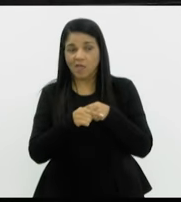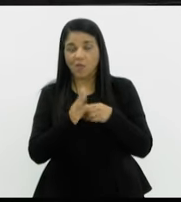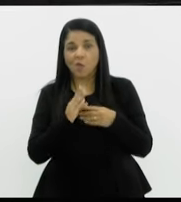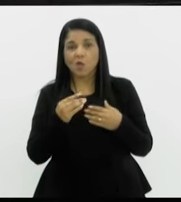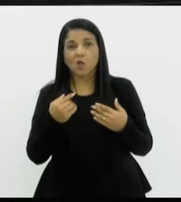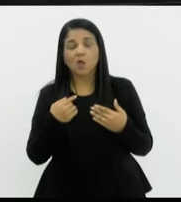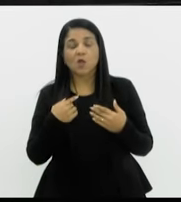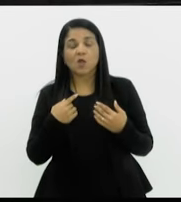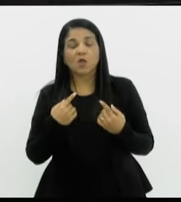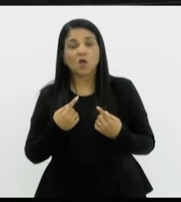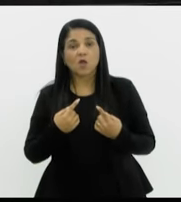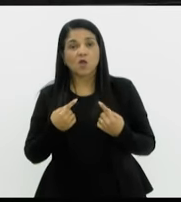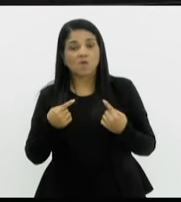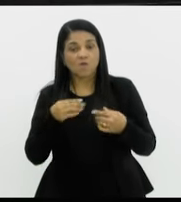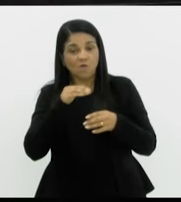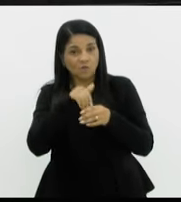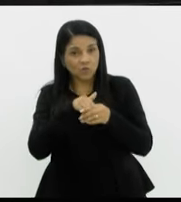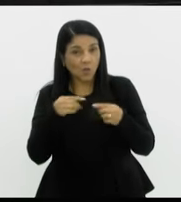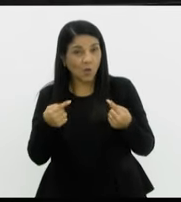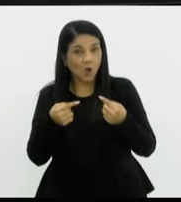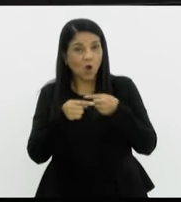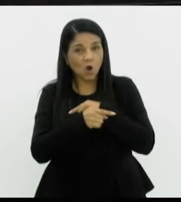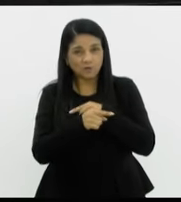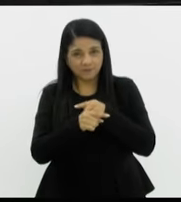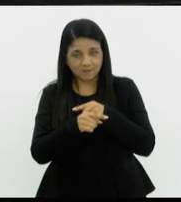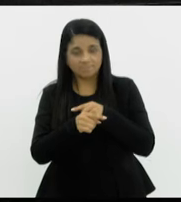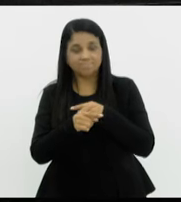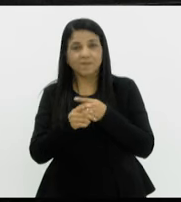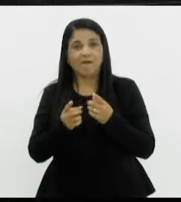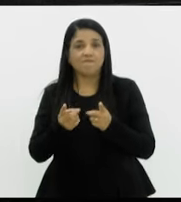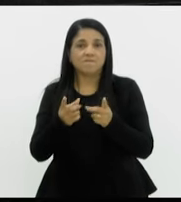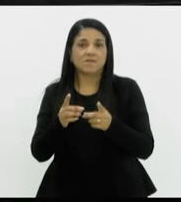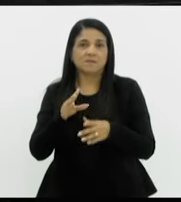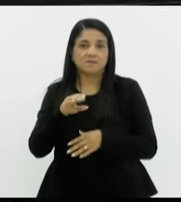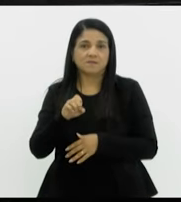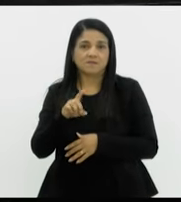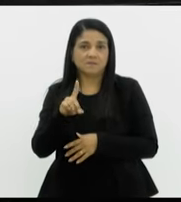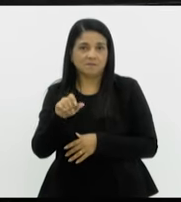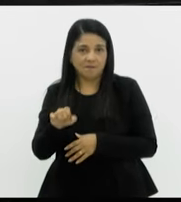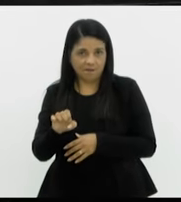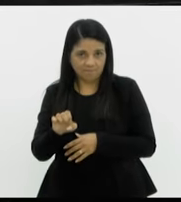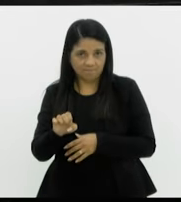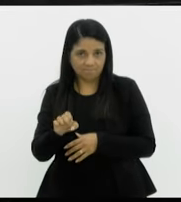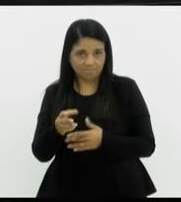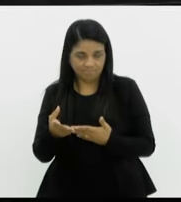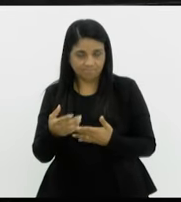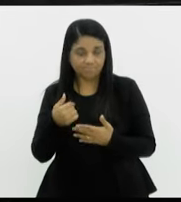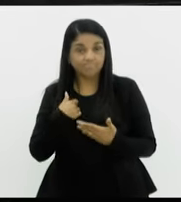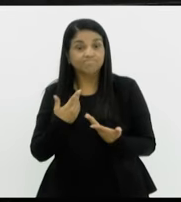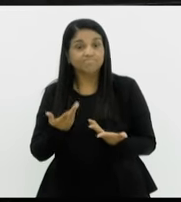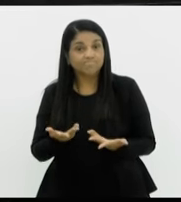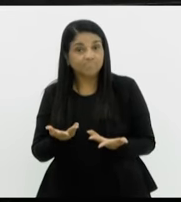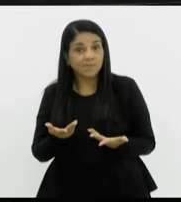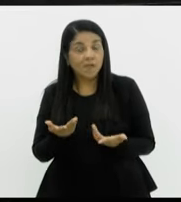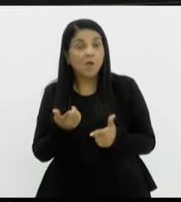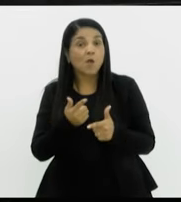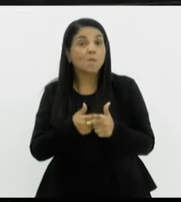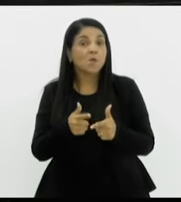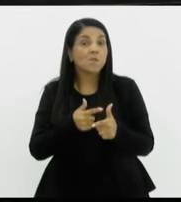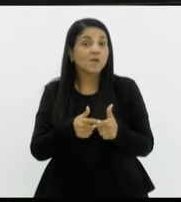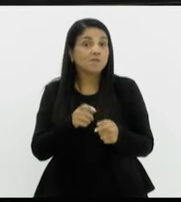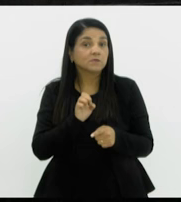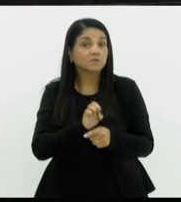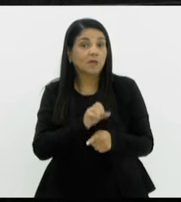da SEDAI à iniciativa privada. Foi-se a SEDAI e que problema do estado do